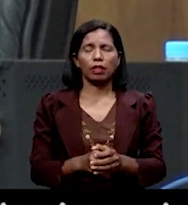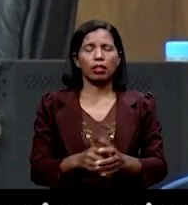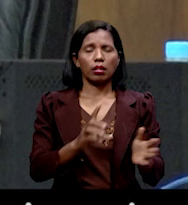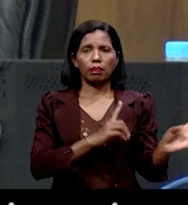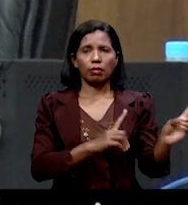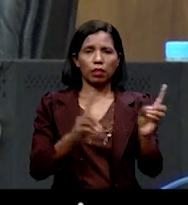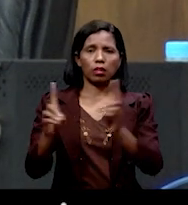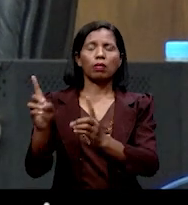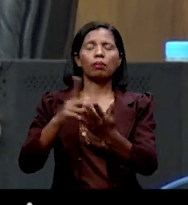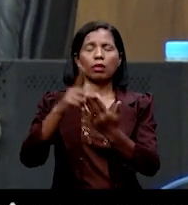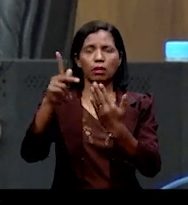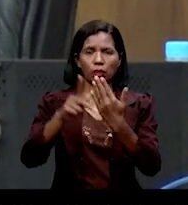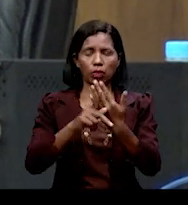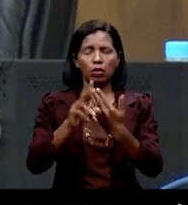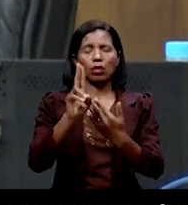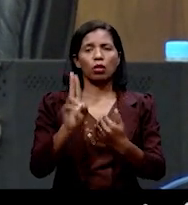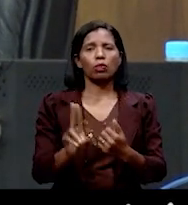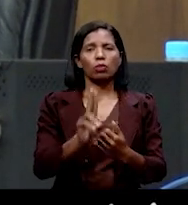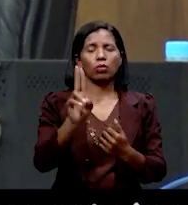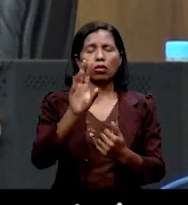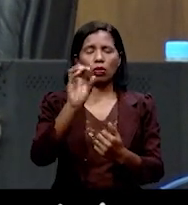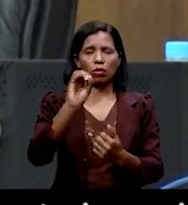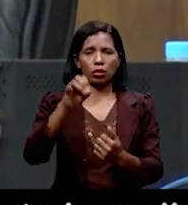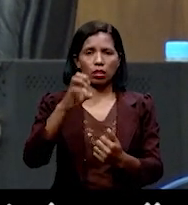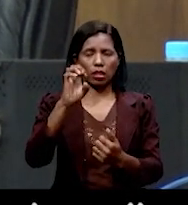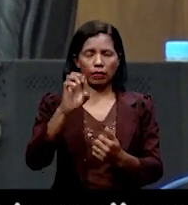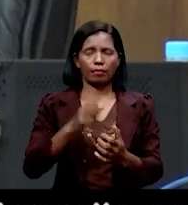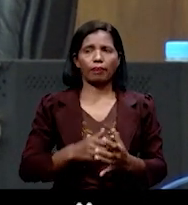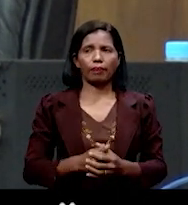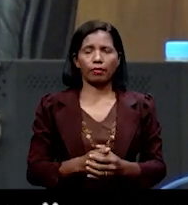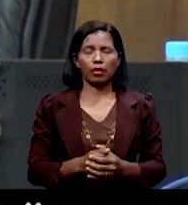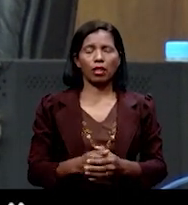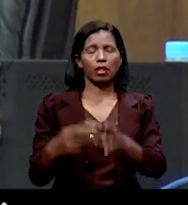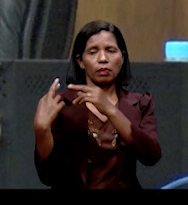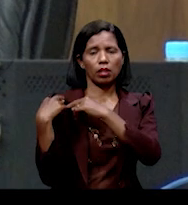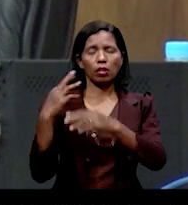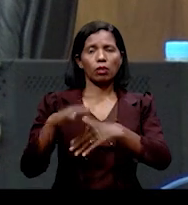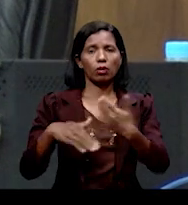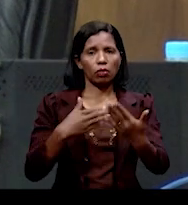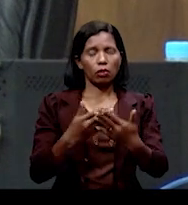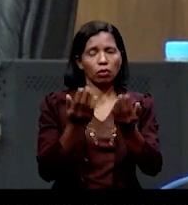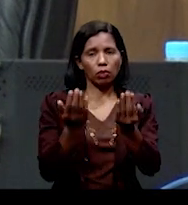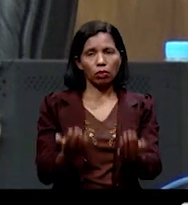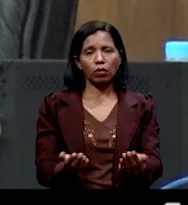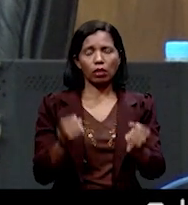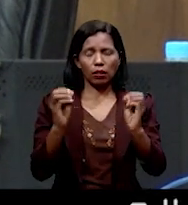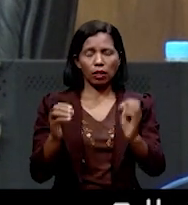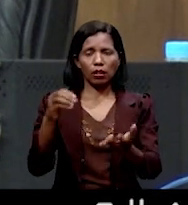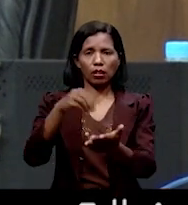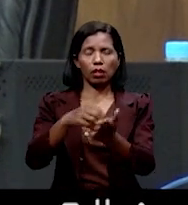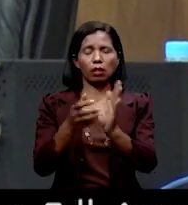implementação programas no e execução orçamento nebe alocarona responsabilidade toda mak tem que atu